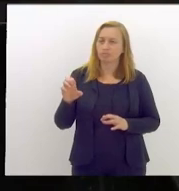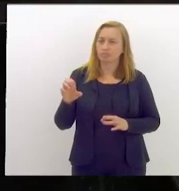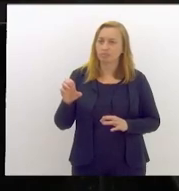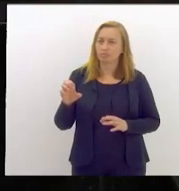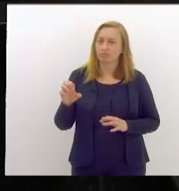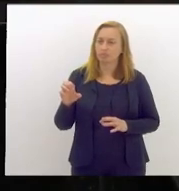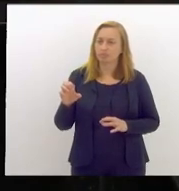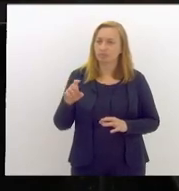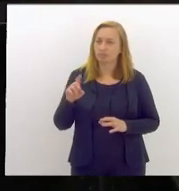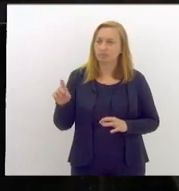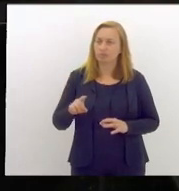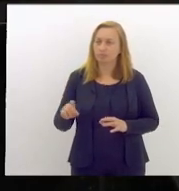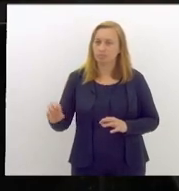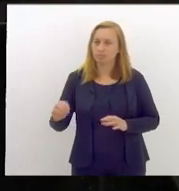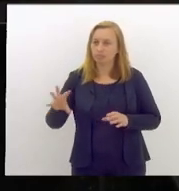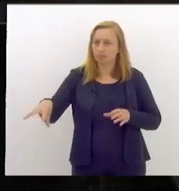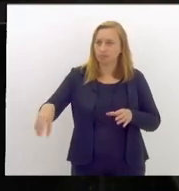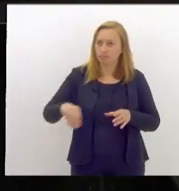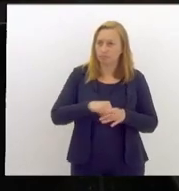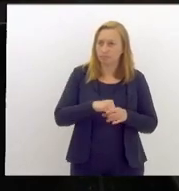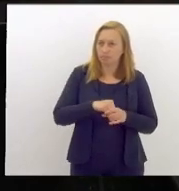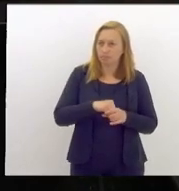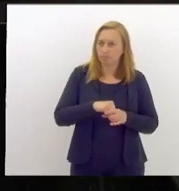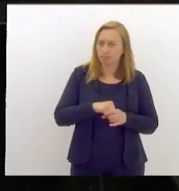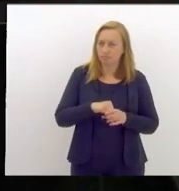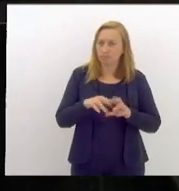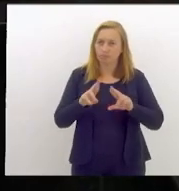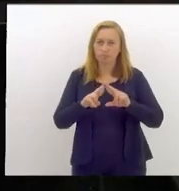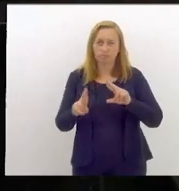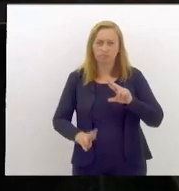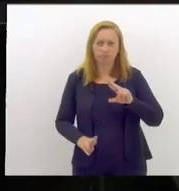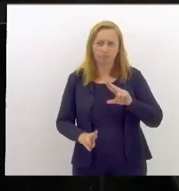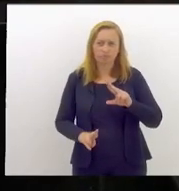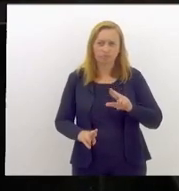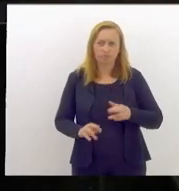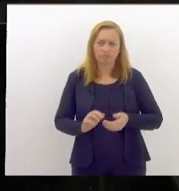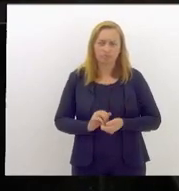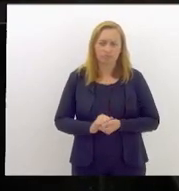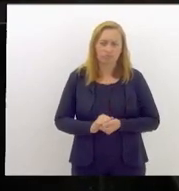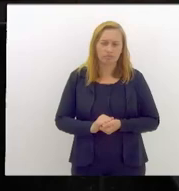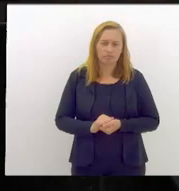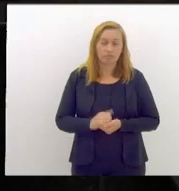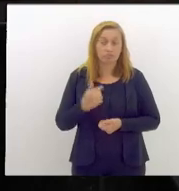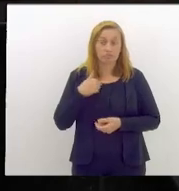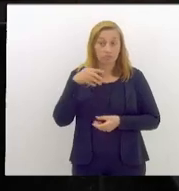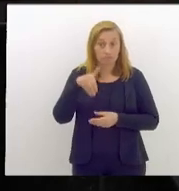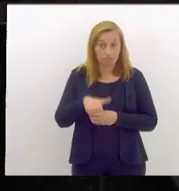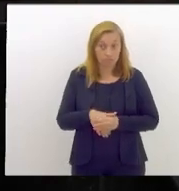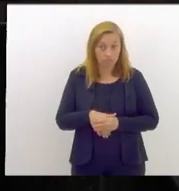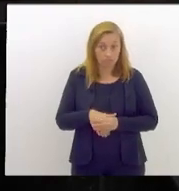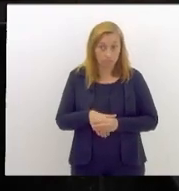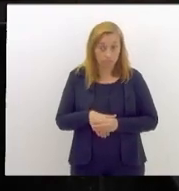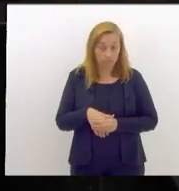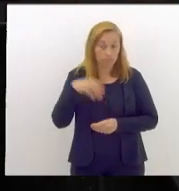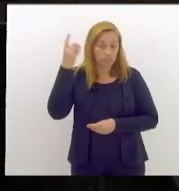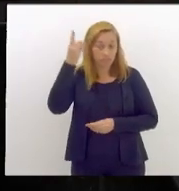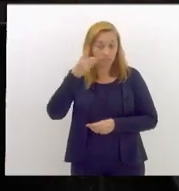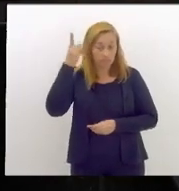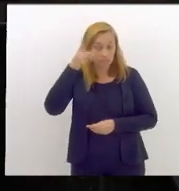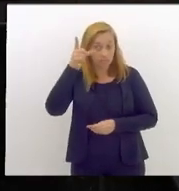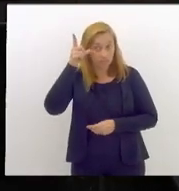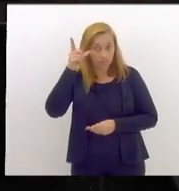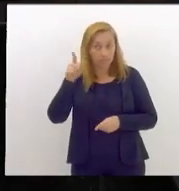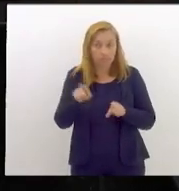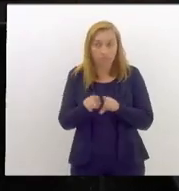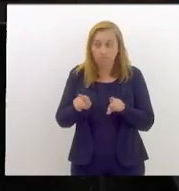a incorporação da mesma pela UERJ e eu votei Deputado a Lucinha